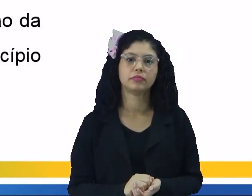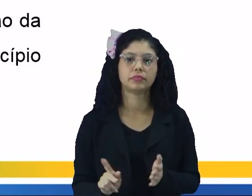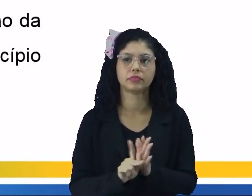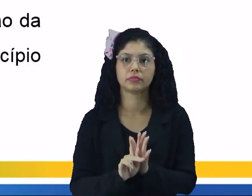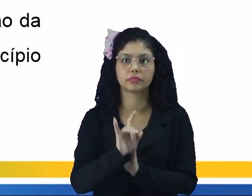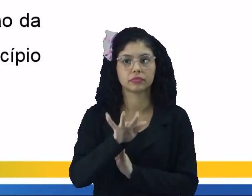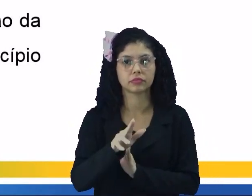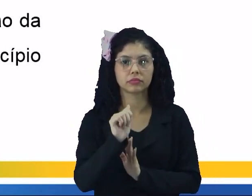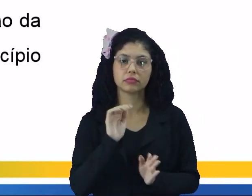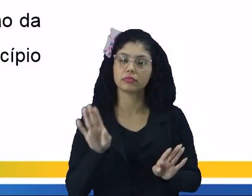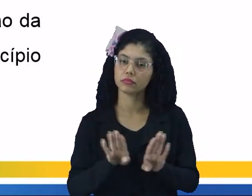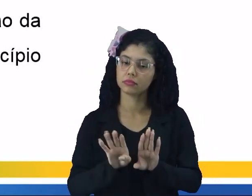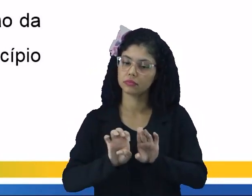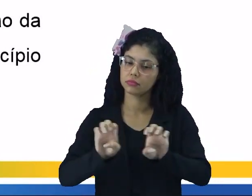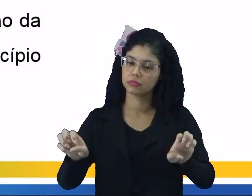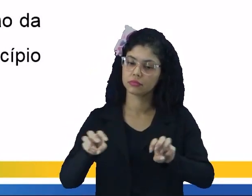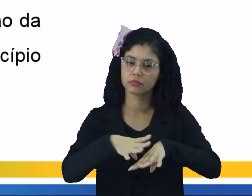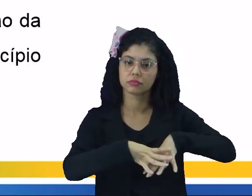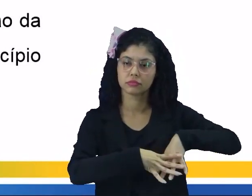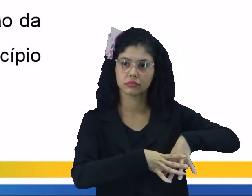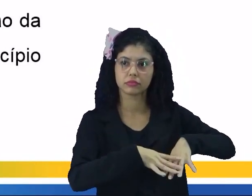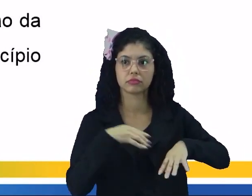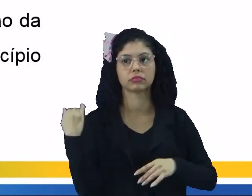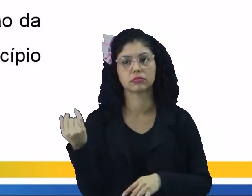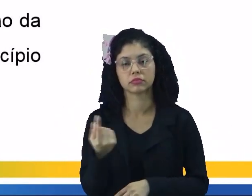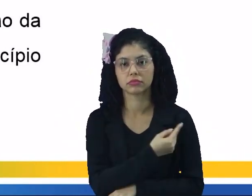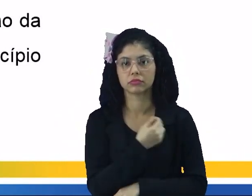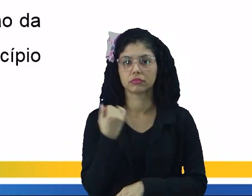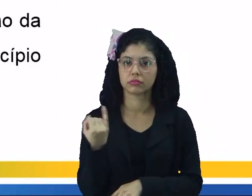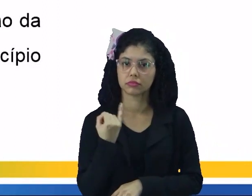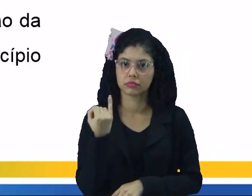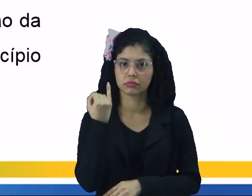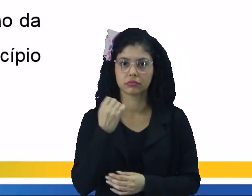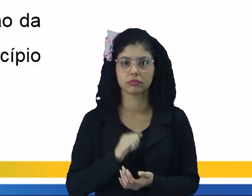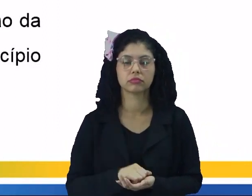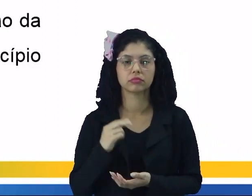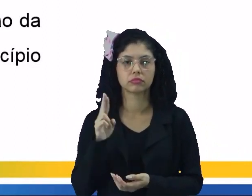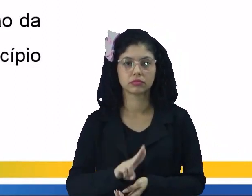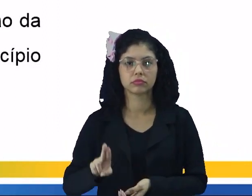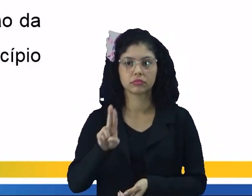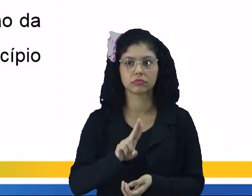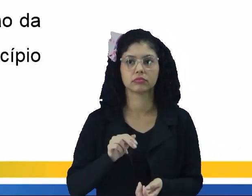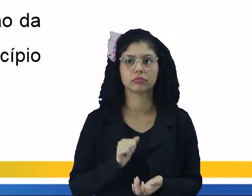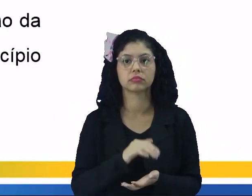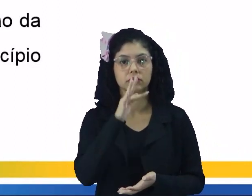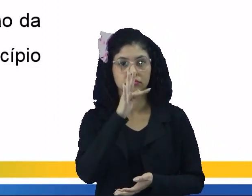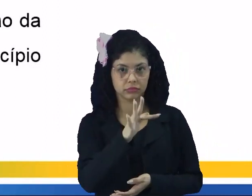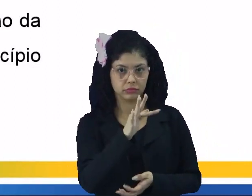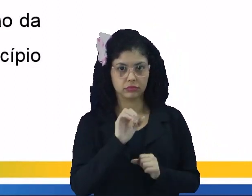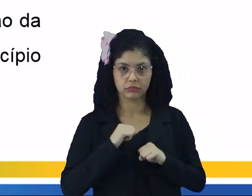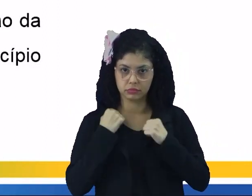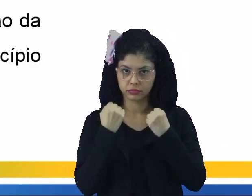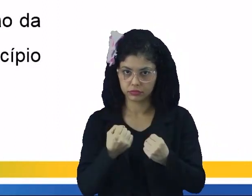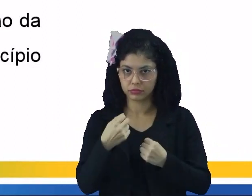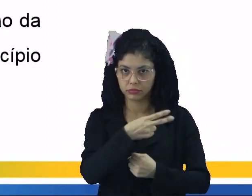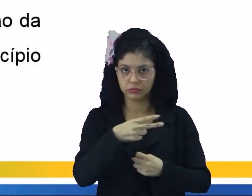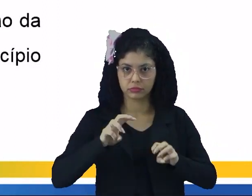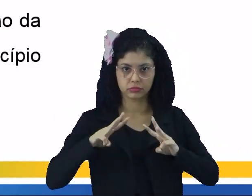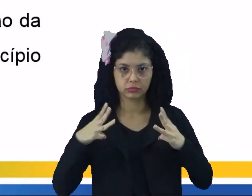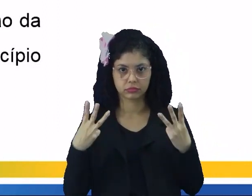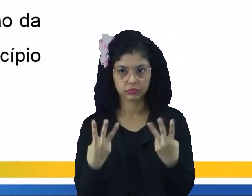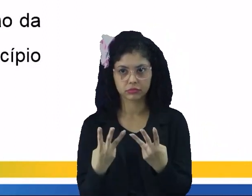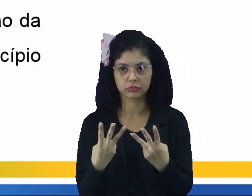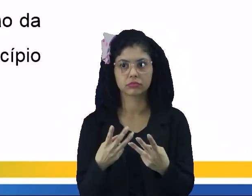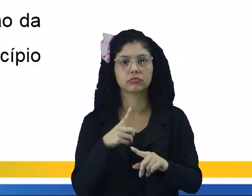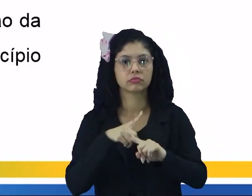dinâmica e é a equação matemática que nós vamos usar. Então não esqueçam, força resultante, né, F, é igual a